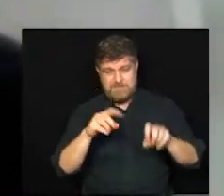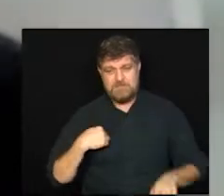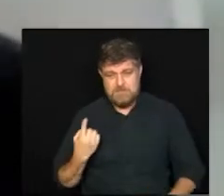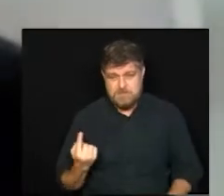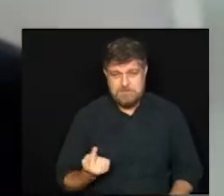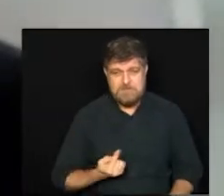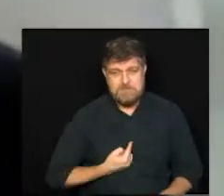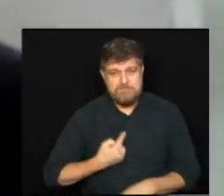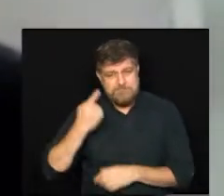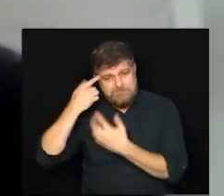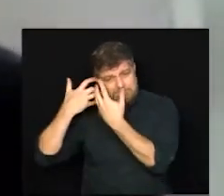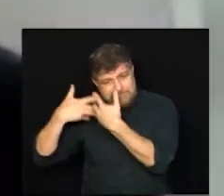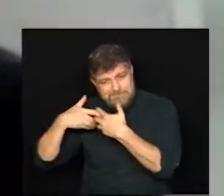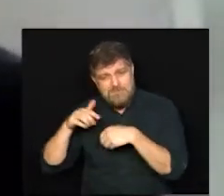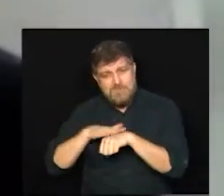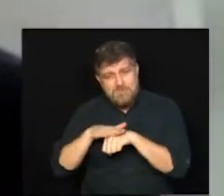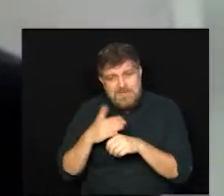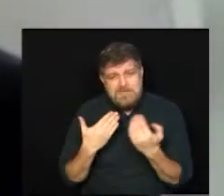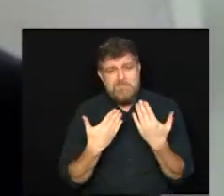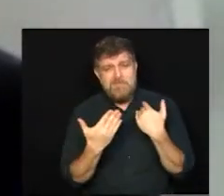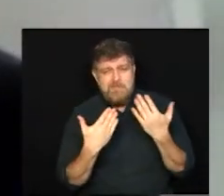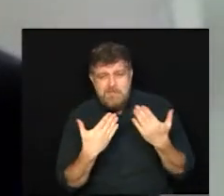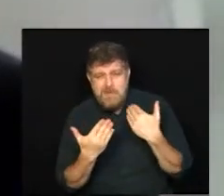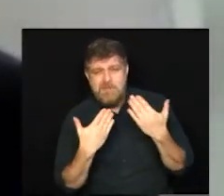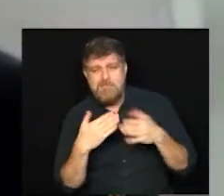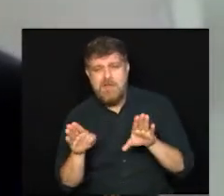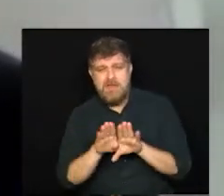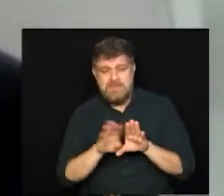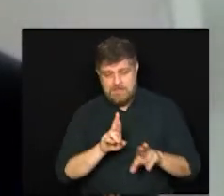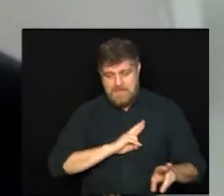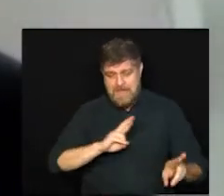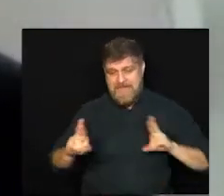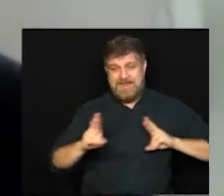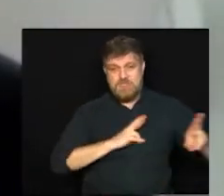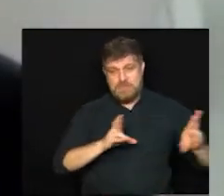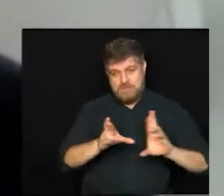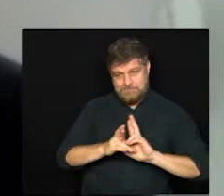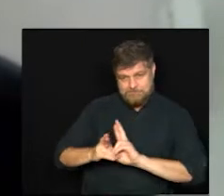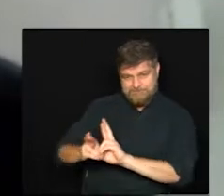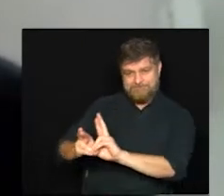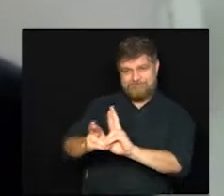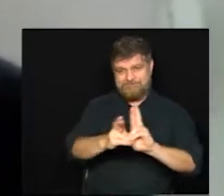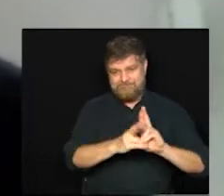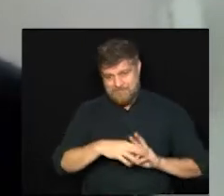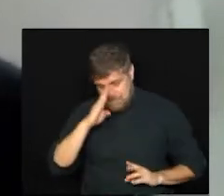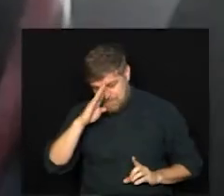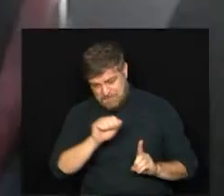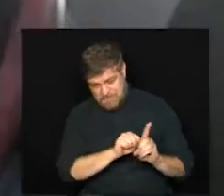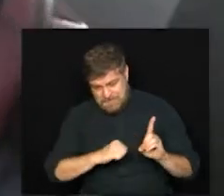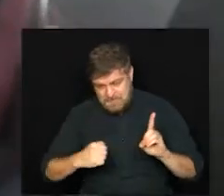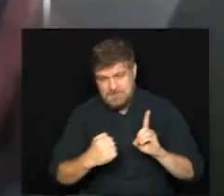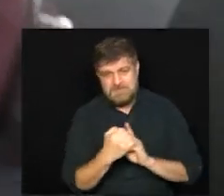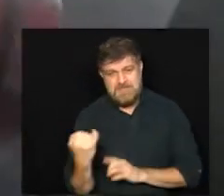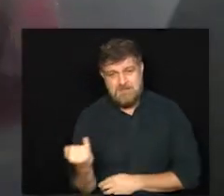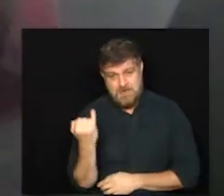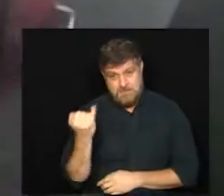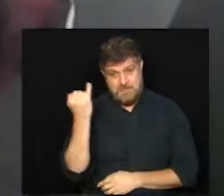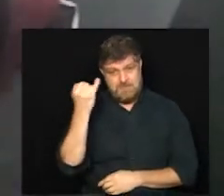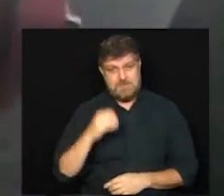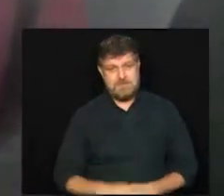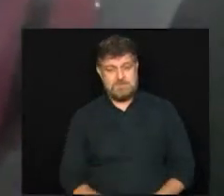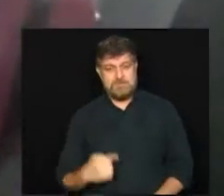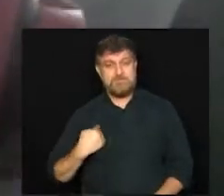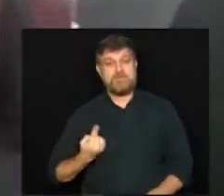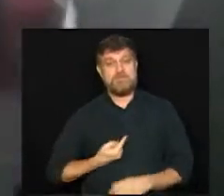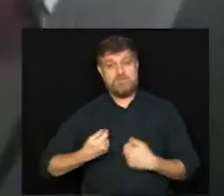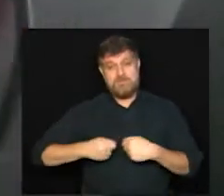mais conversas e mais religiões, e de modo especial a sociedade, eu acho que é muito importante. A gente tem que